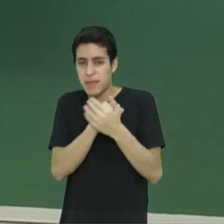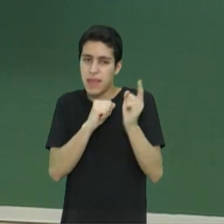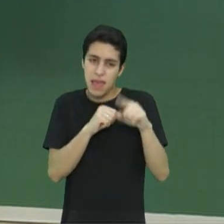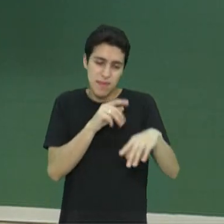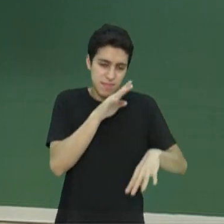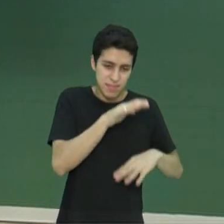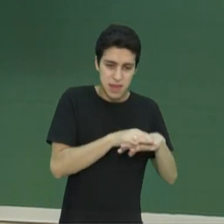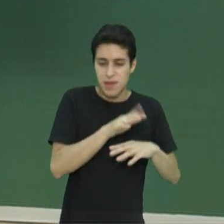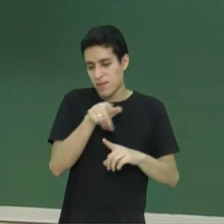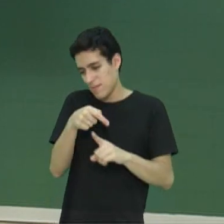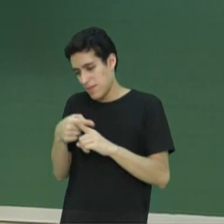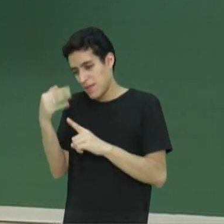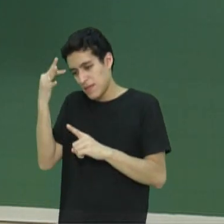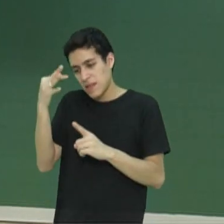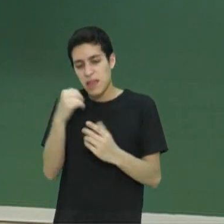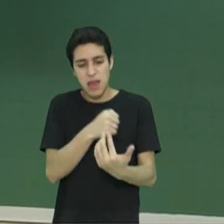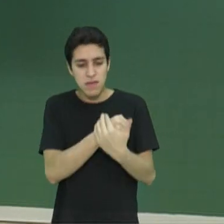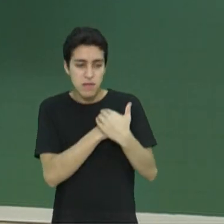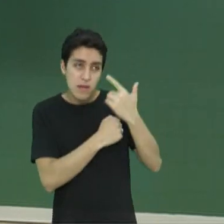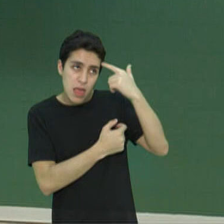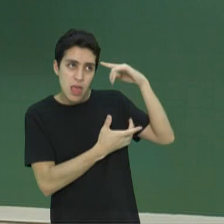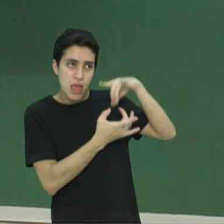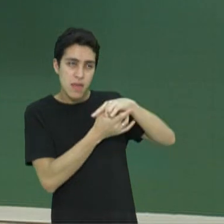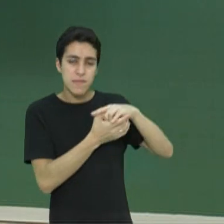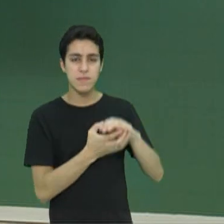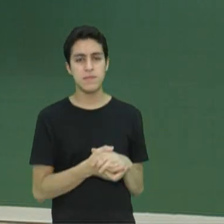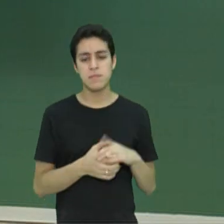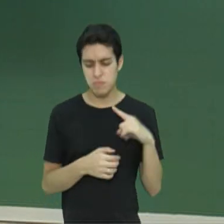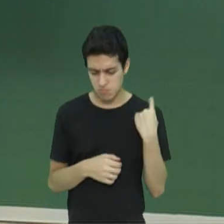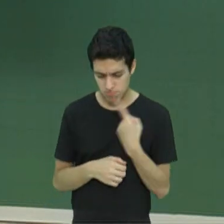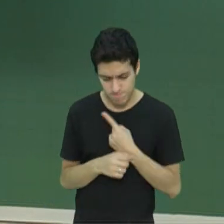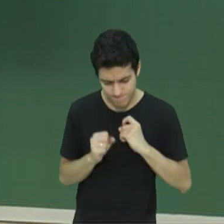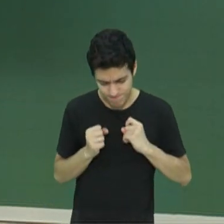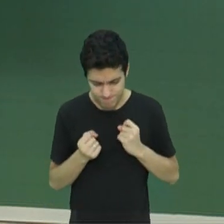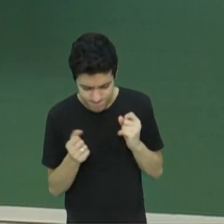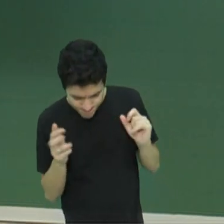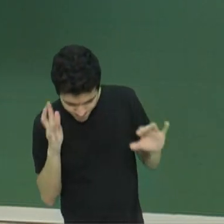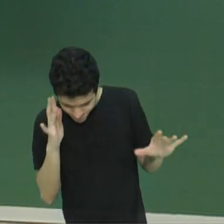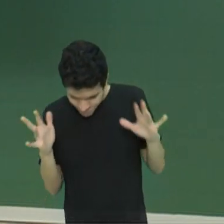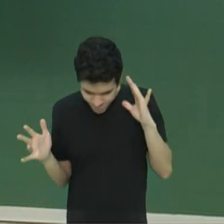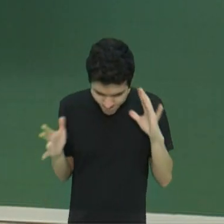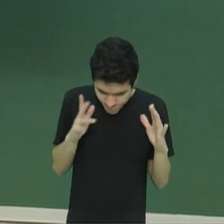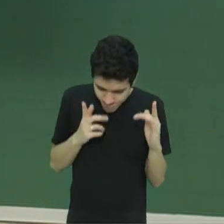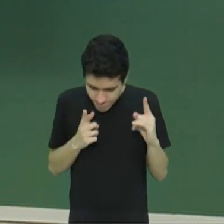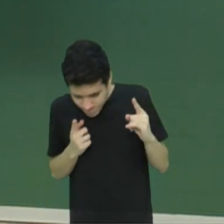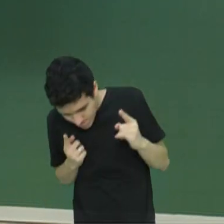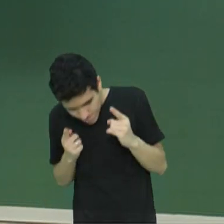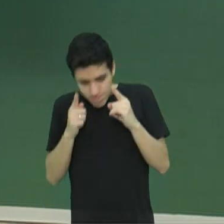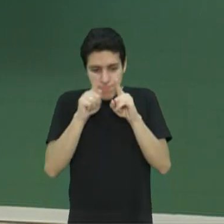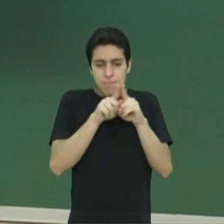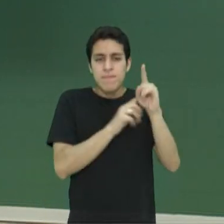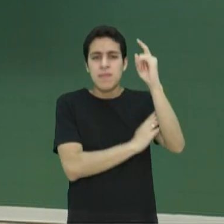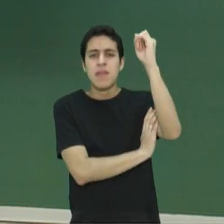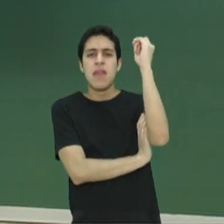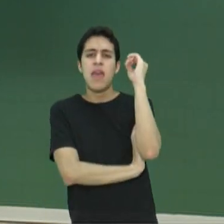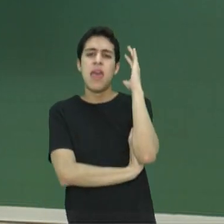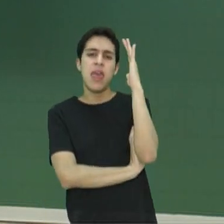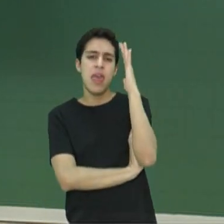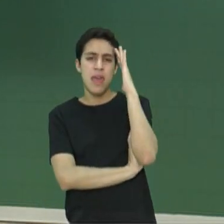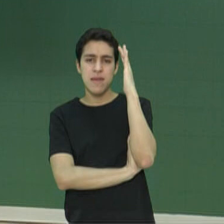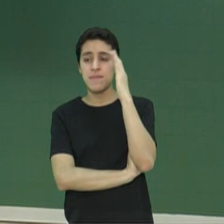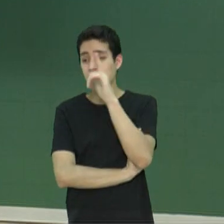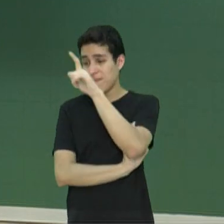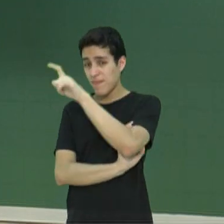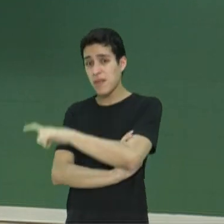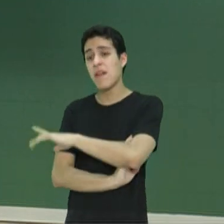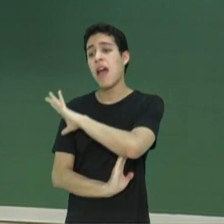a matemática e a filosofia. Então nós temos que fazer um esforço matemático e filosófico para voltar para o mundo das ideias. E o que o